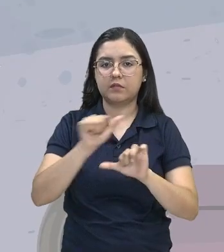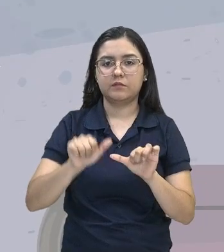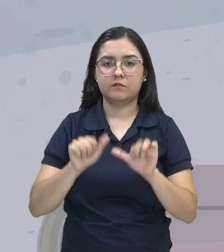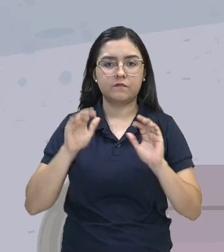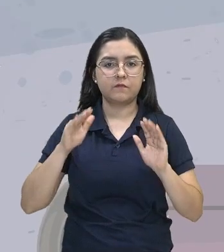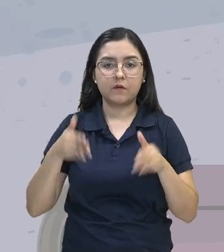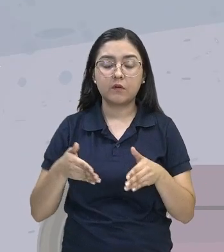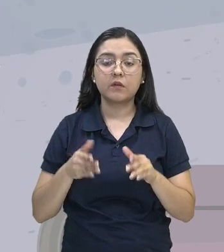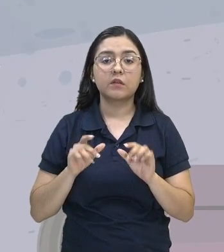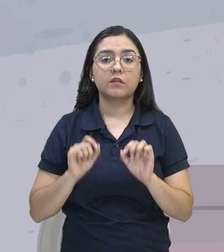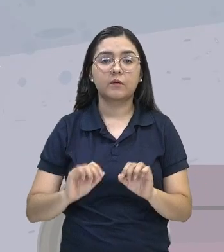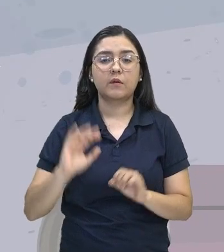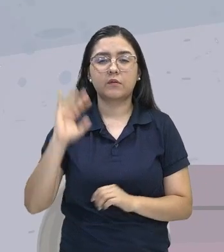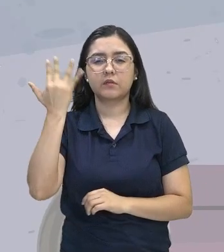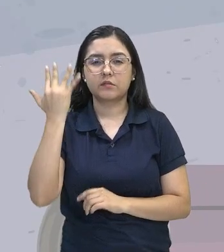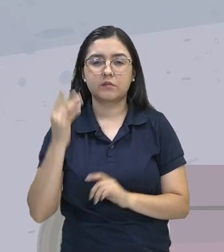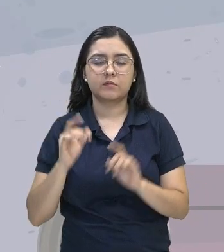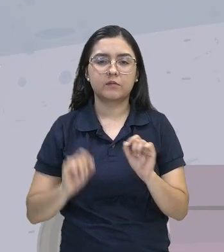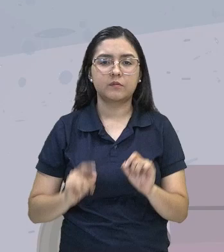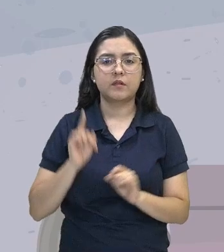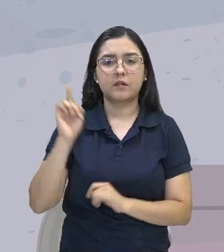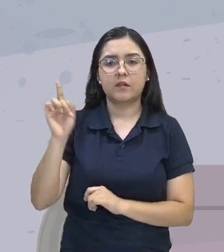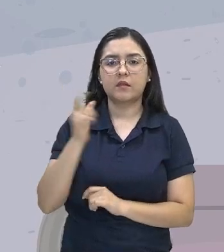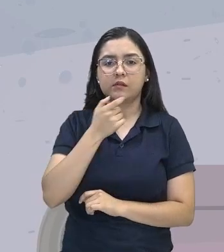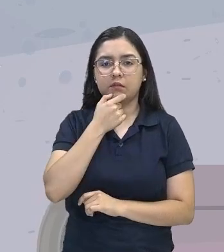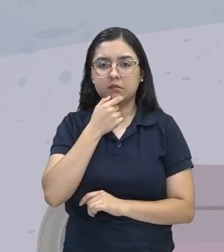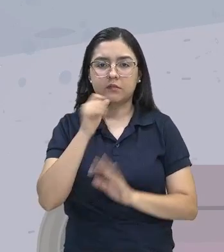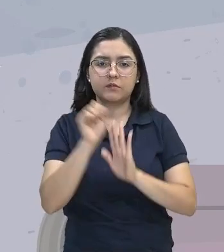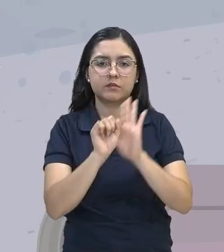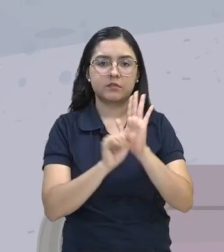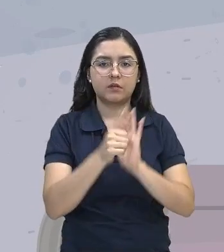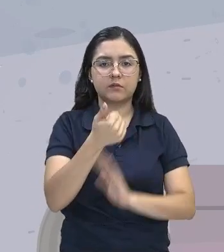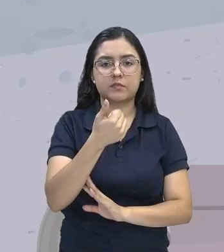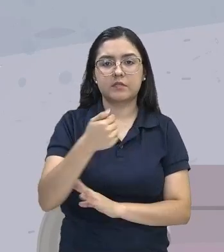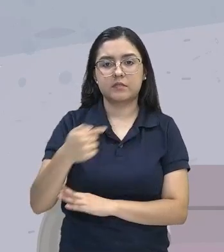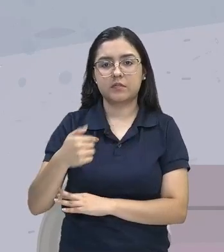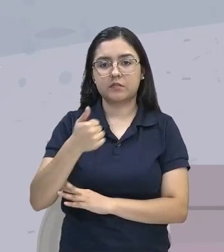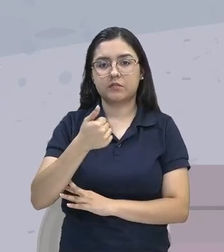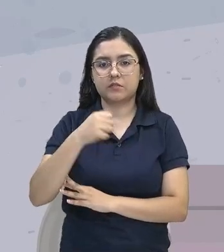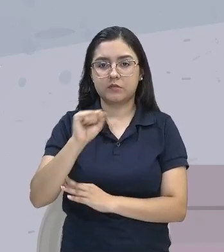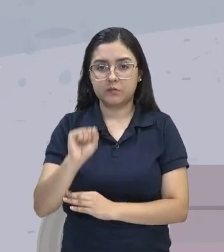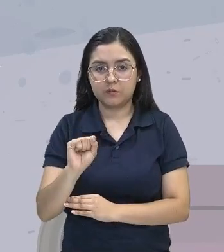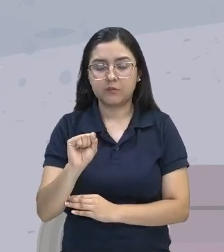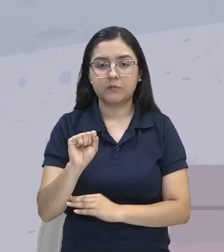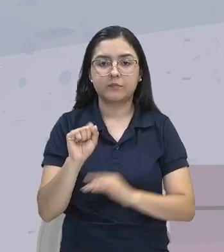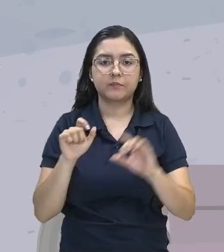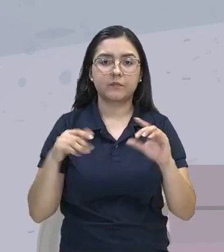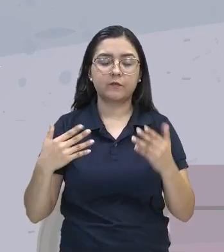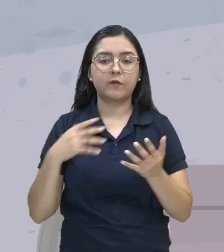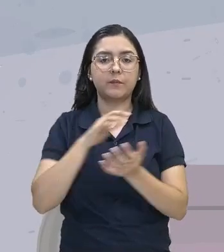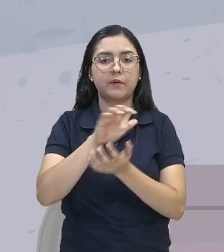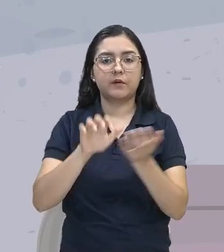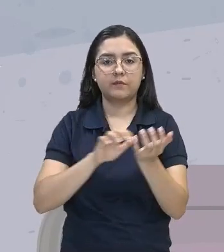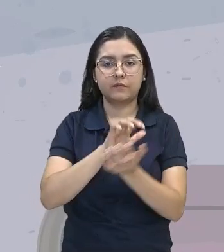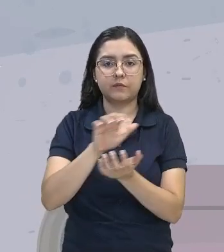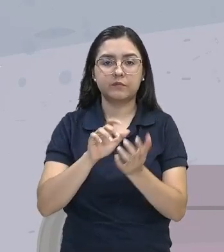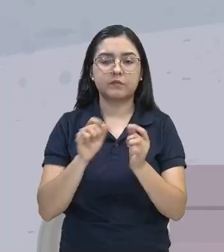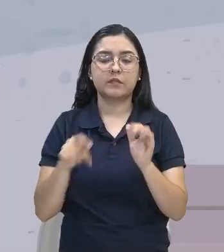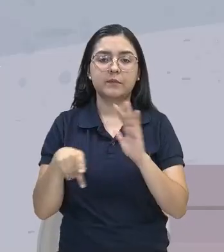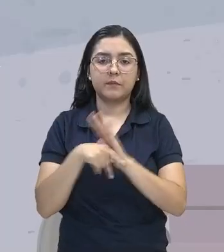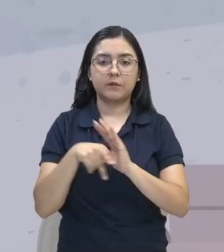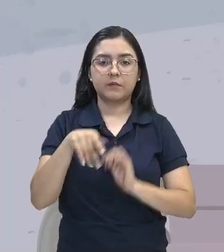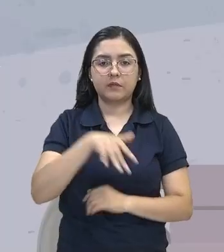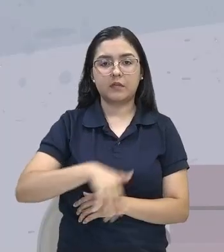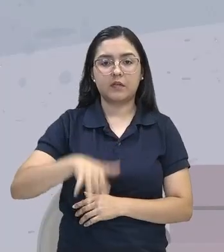E isso aconteceu ali na Inglaterra, entre o século XVII e XVIII, que foi justamente uma revolução na